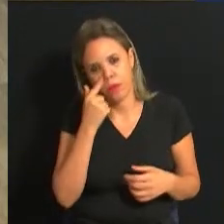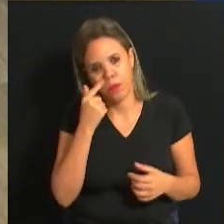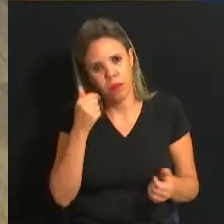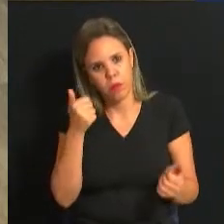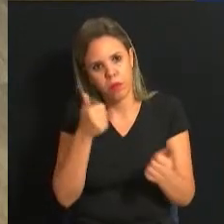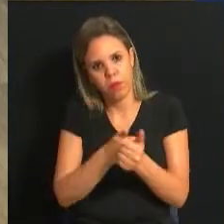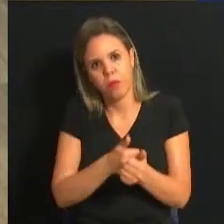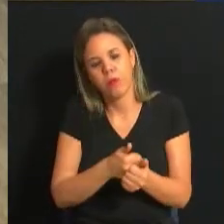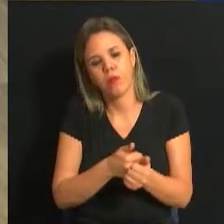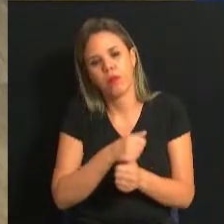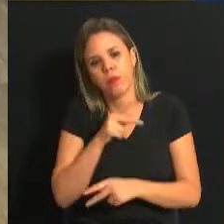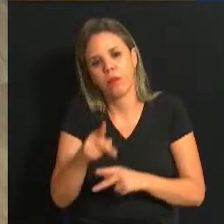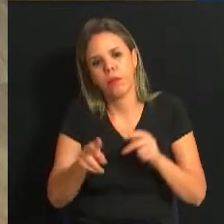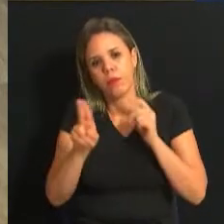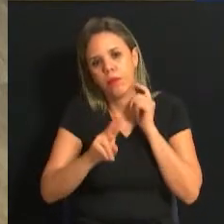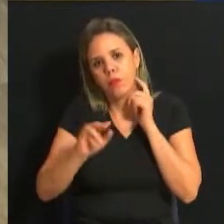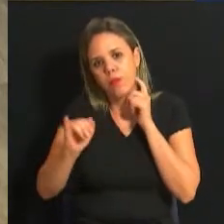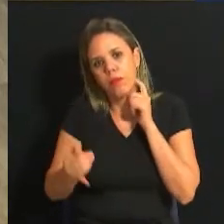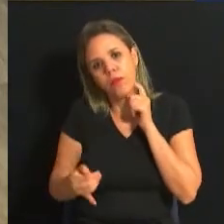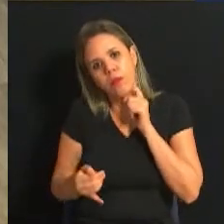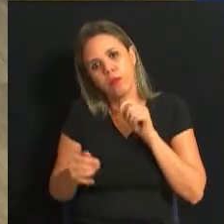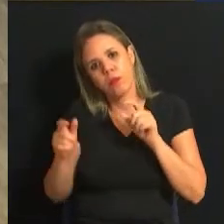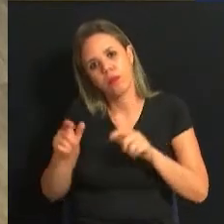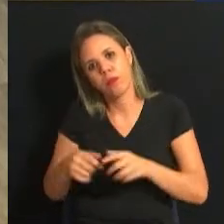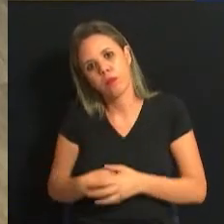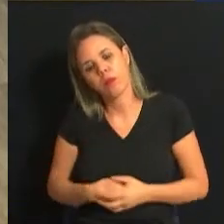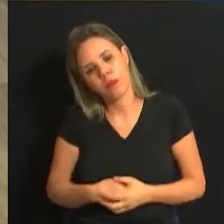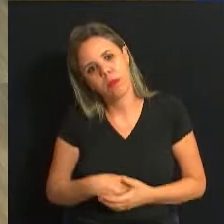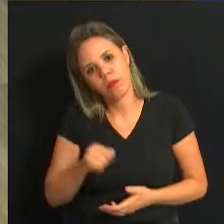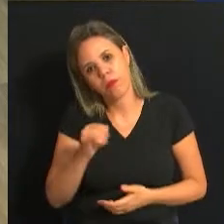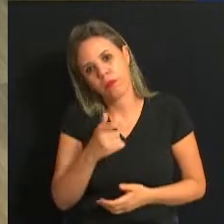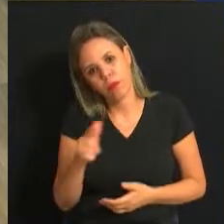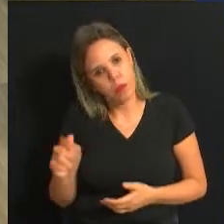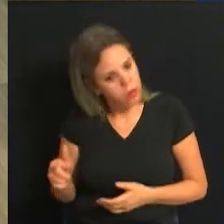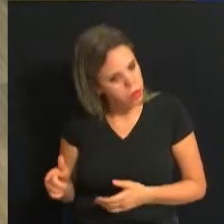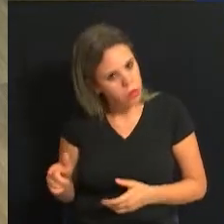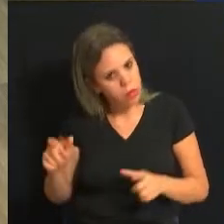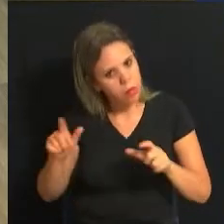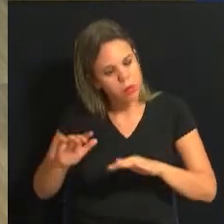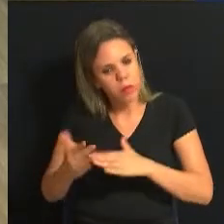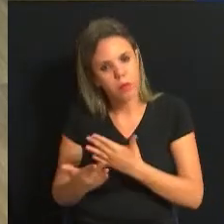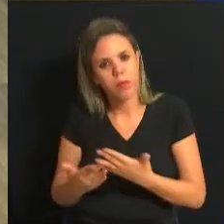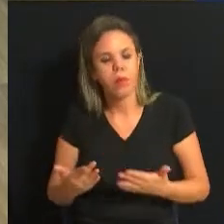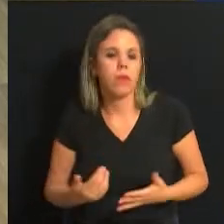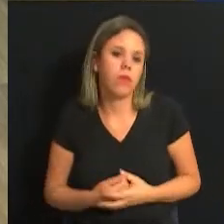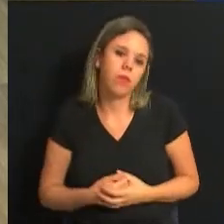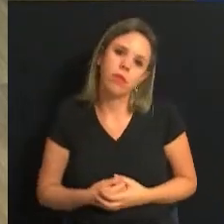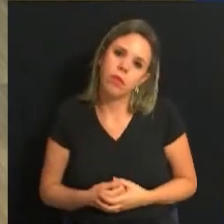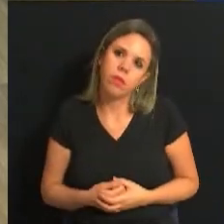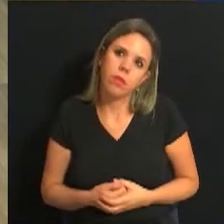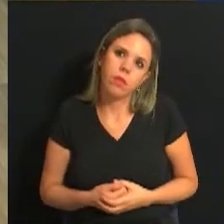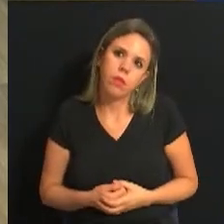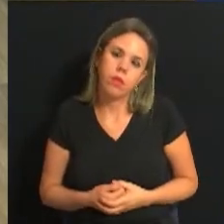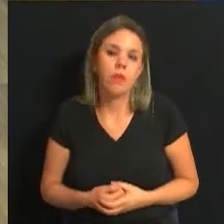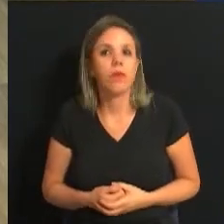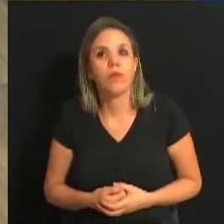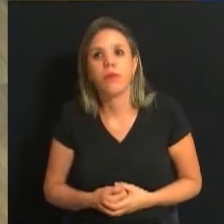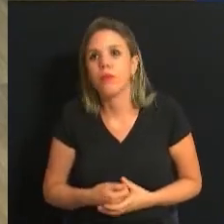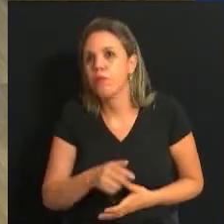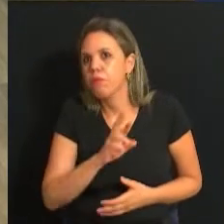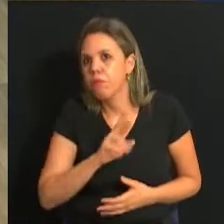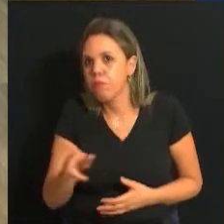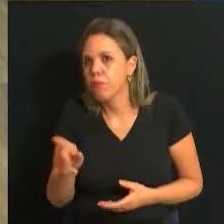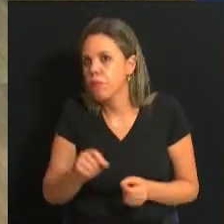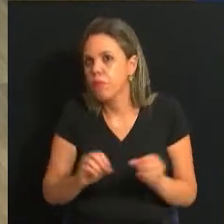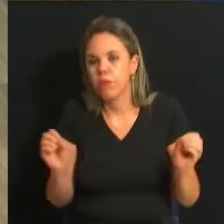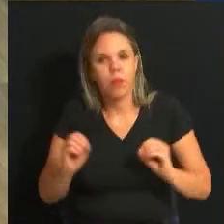então a pessoa utilize o espaço, mas se não há naquele bairro ou naquela região, que então não seja feita nenhum